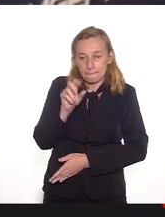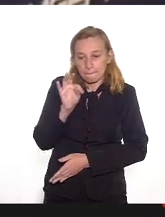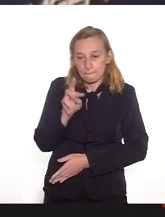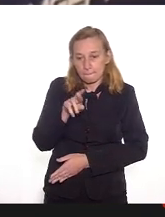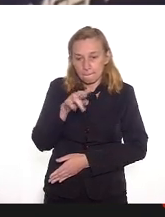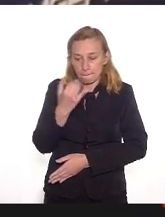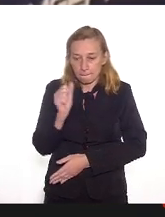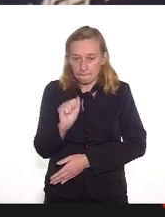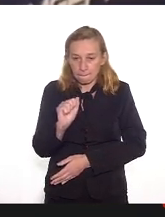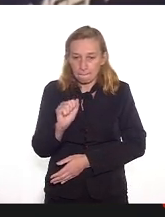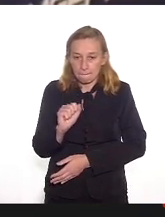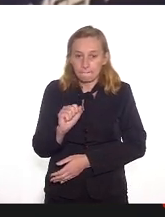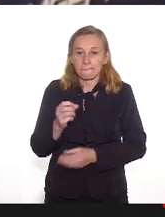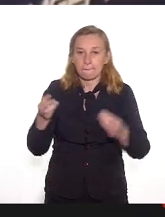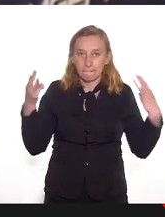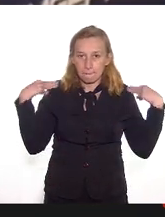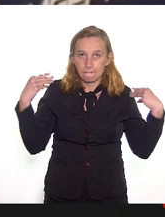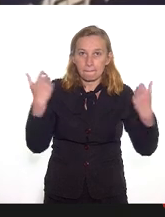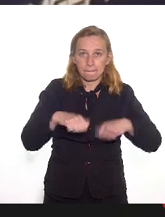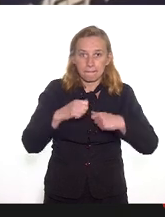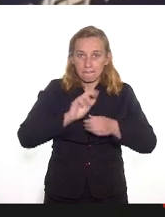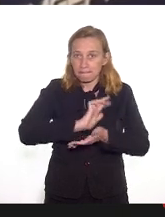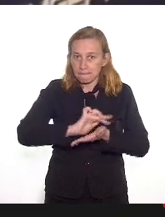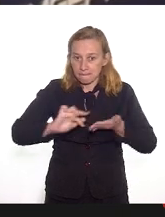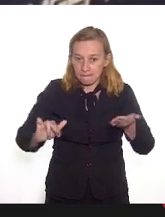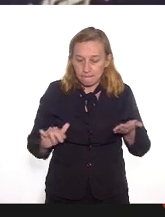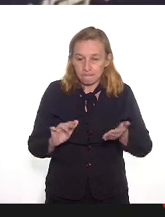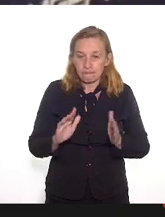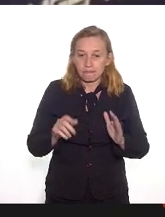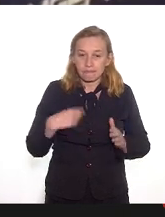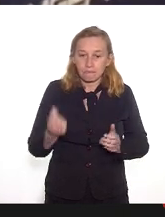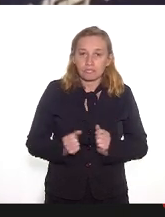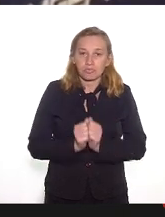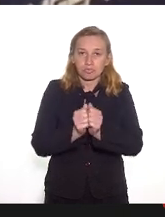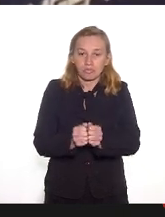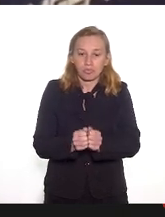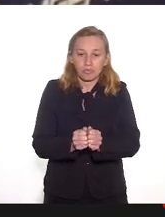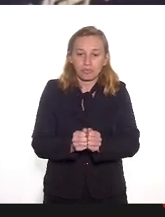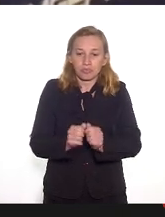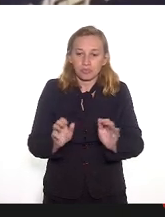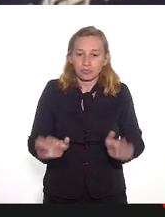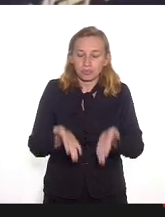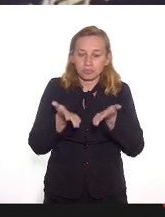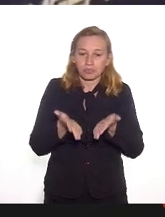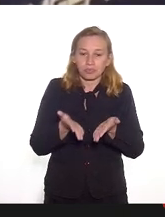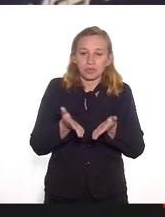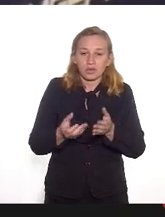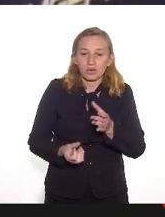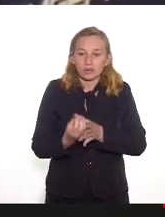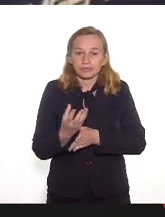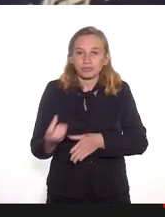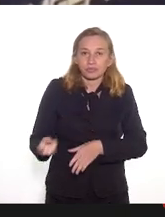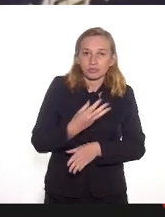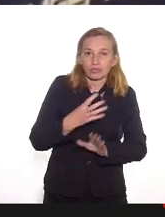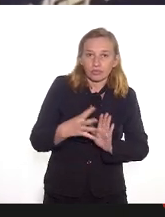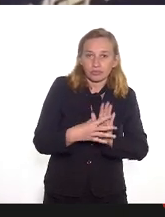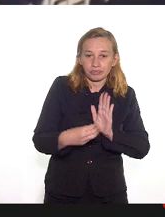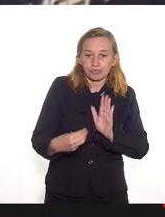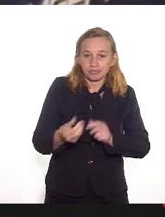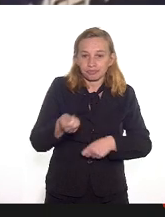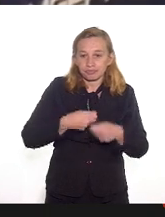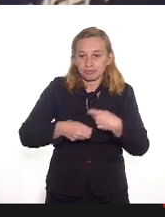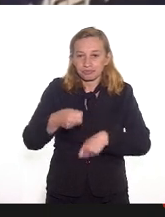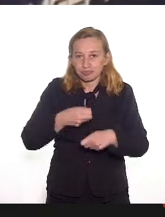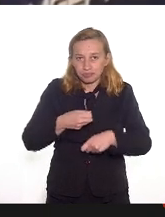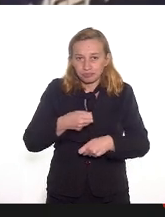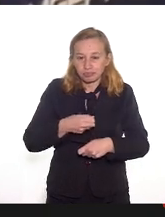tem colocação no mercado. Isso vai, e nós estamos, junto a essas iniciativas, criando um novo modelo de negócio para o